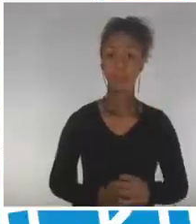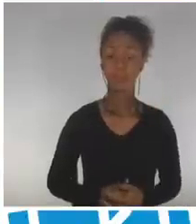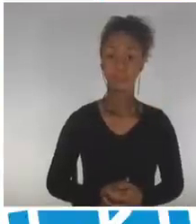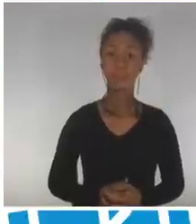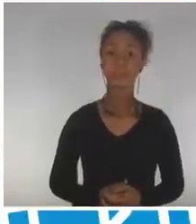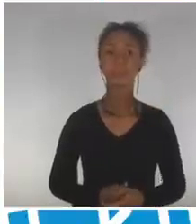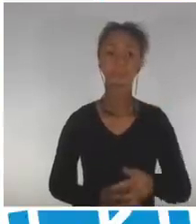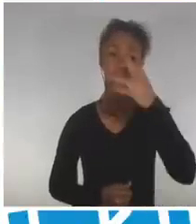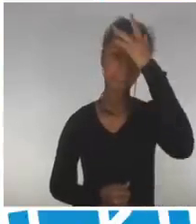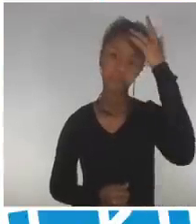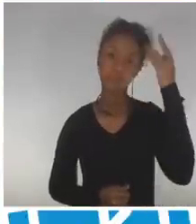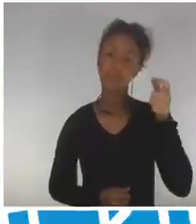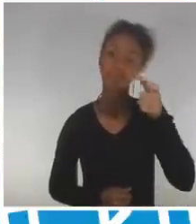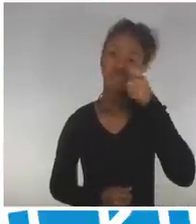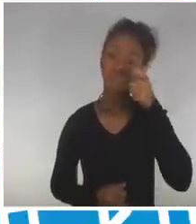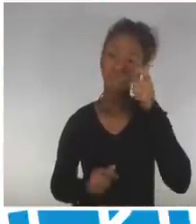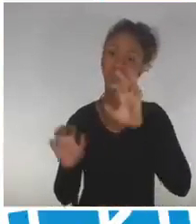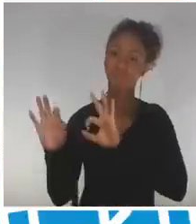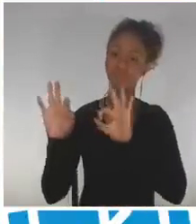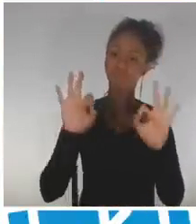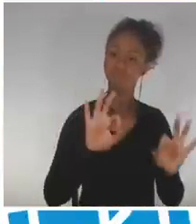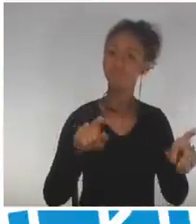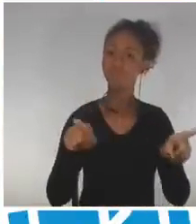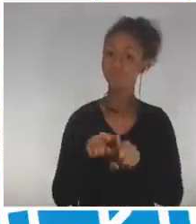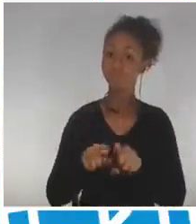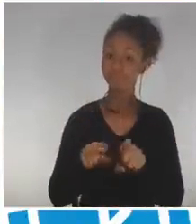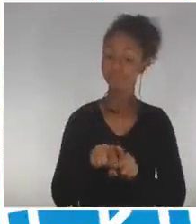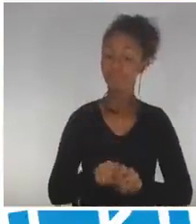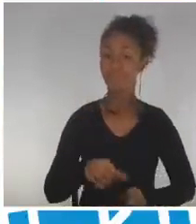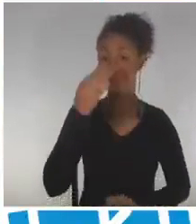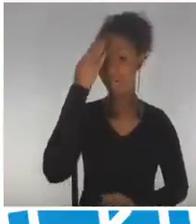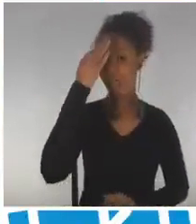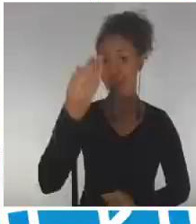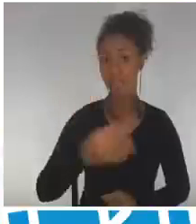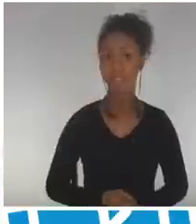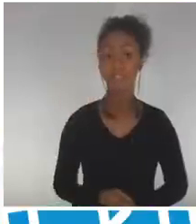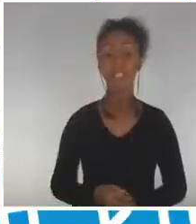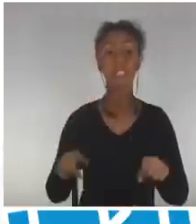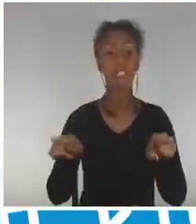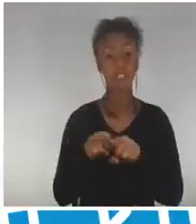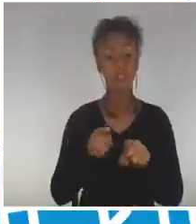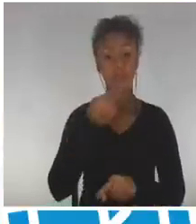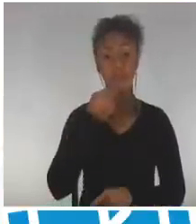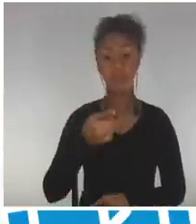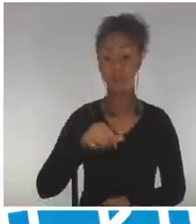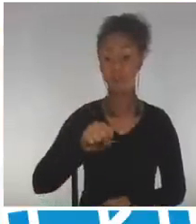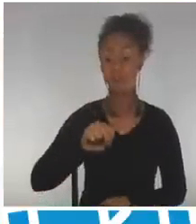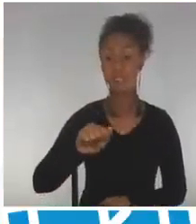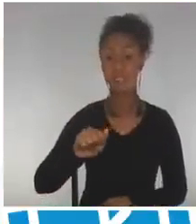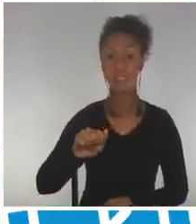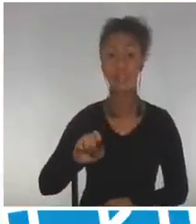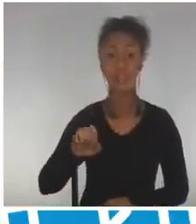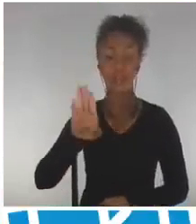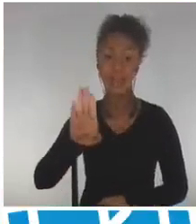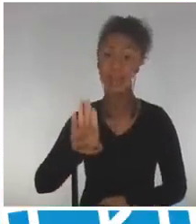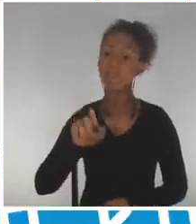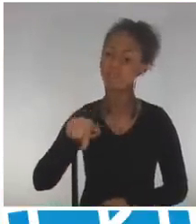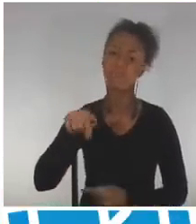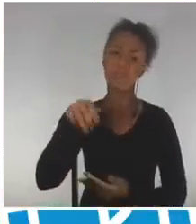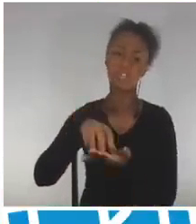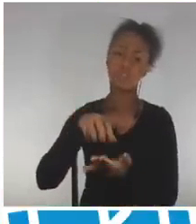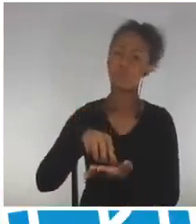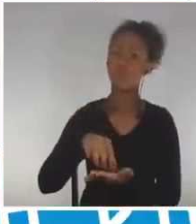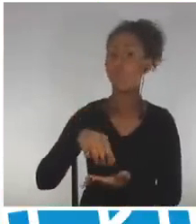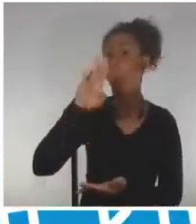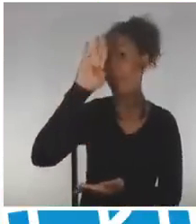participantes que estão nos assistindo. Quero dizer que o SAEB é uma das grandes instituições no Brasil. Grande